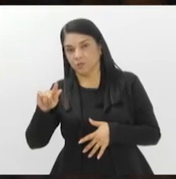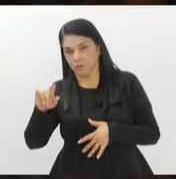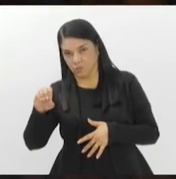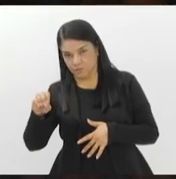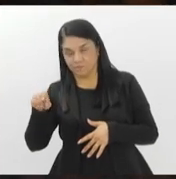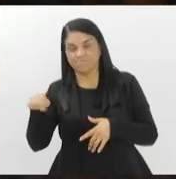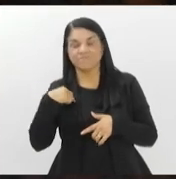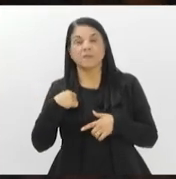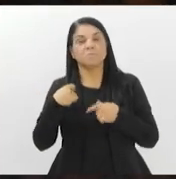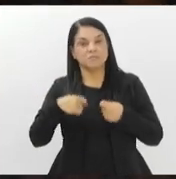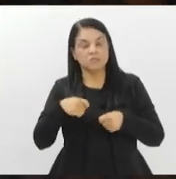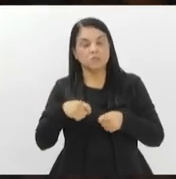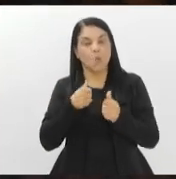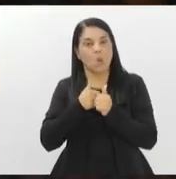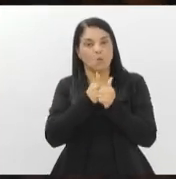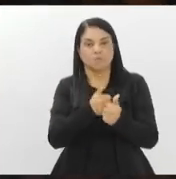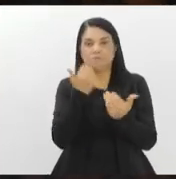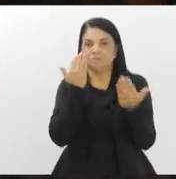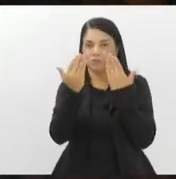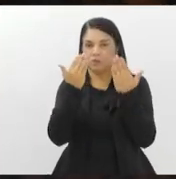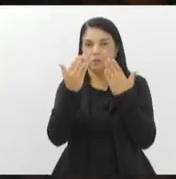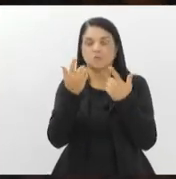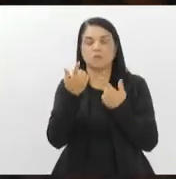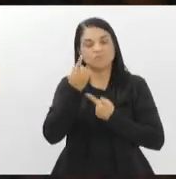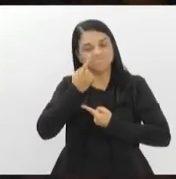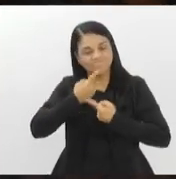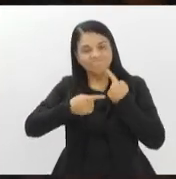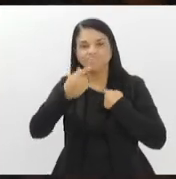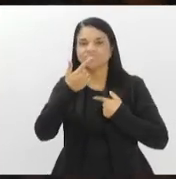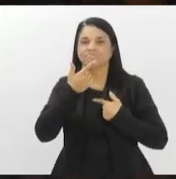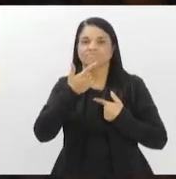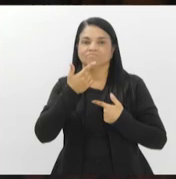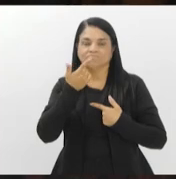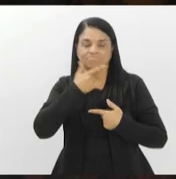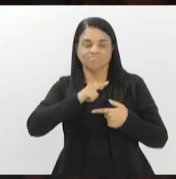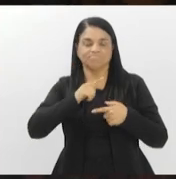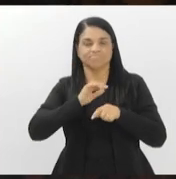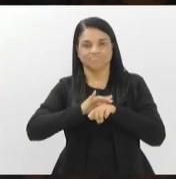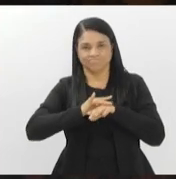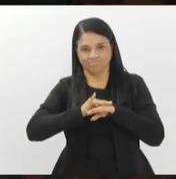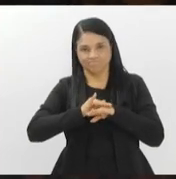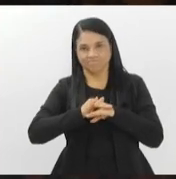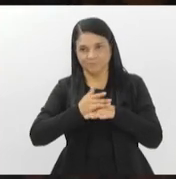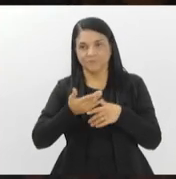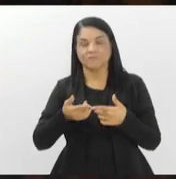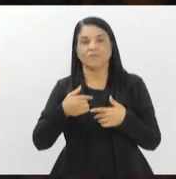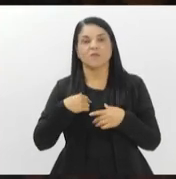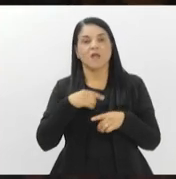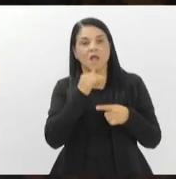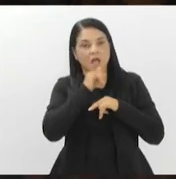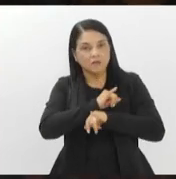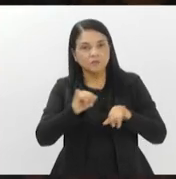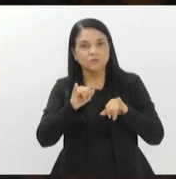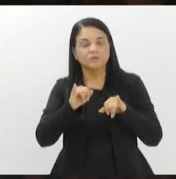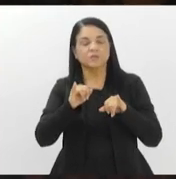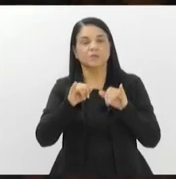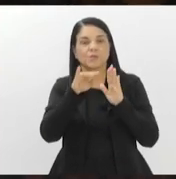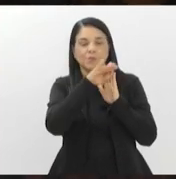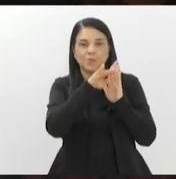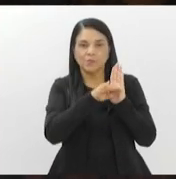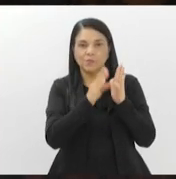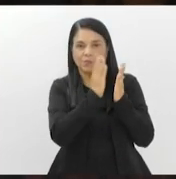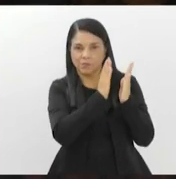para conseguir superar as mazelas da doença. Anuncio, incluindo na ordem do dia, de acordo com o